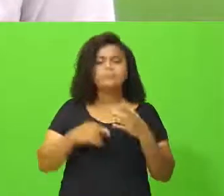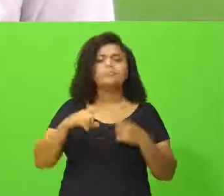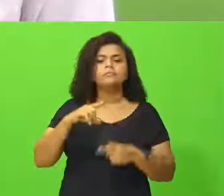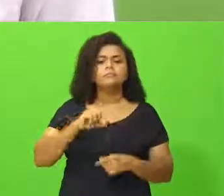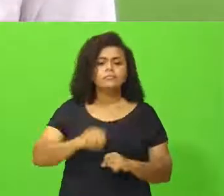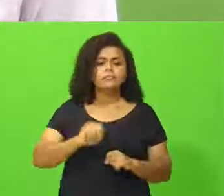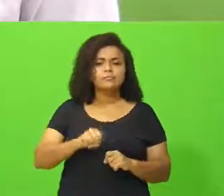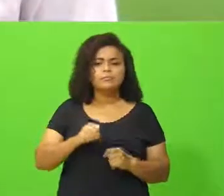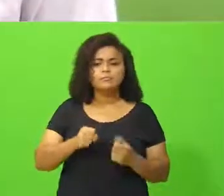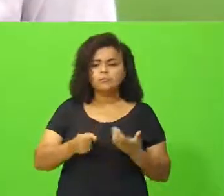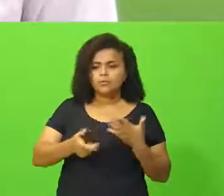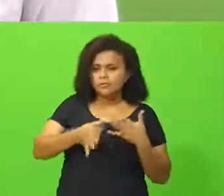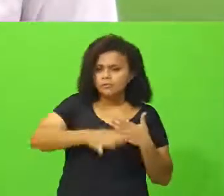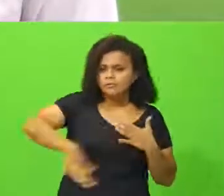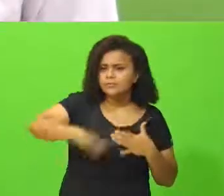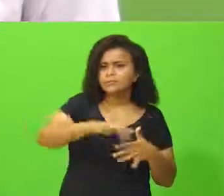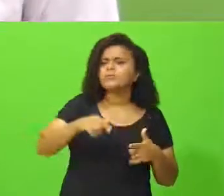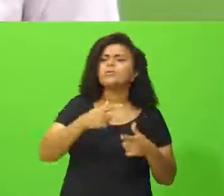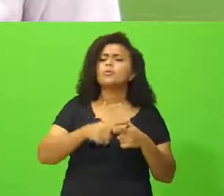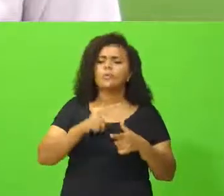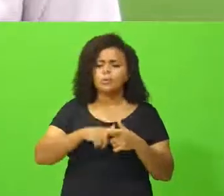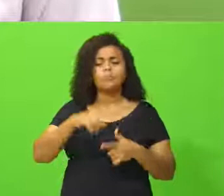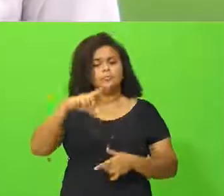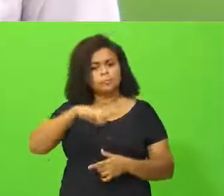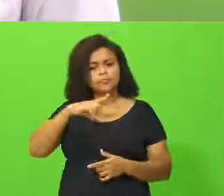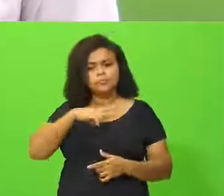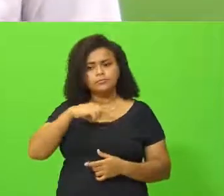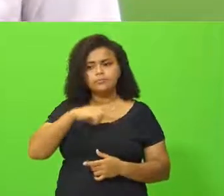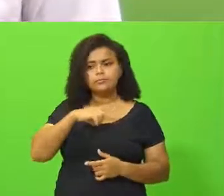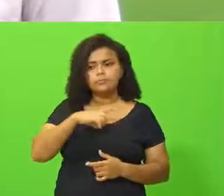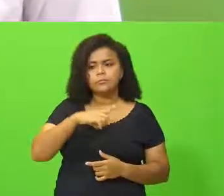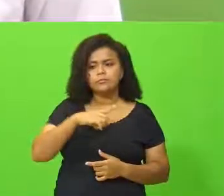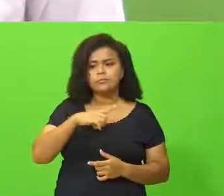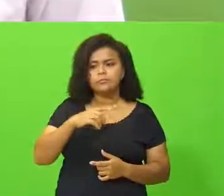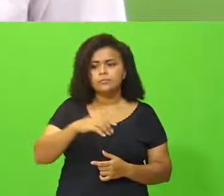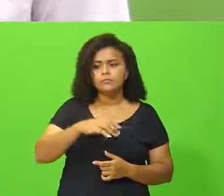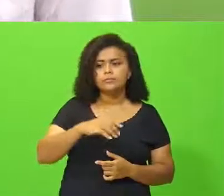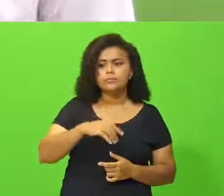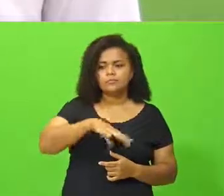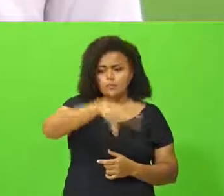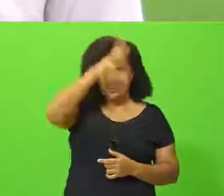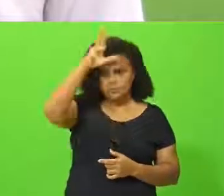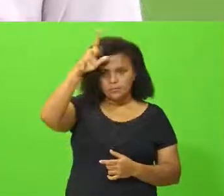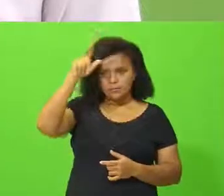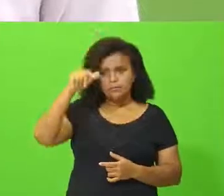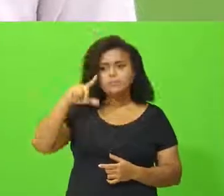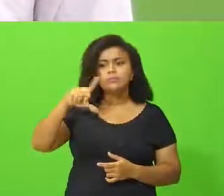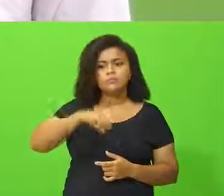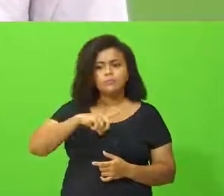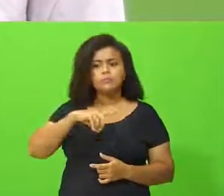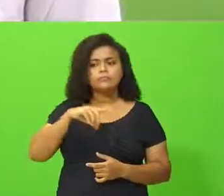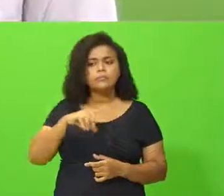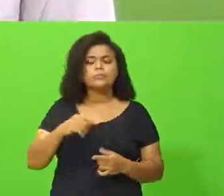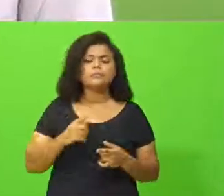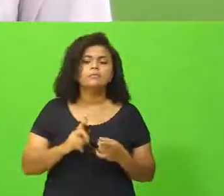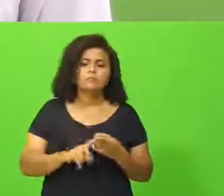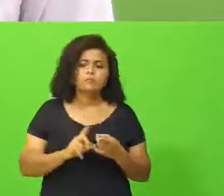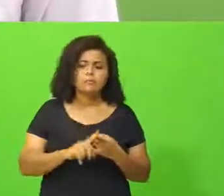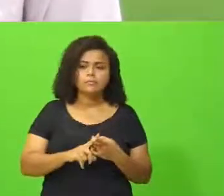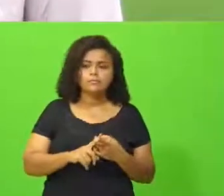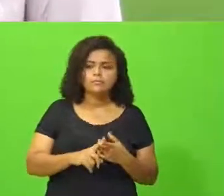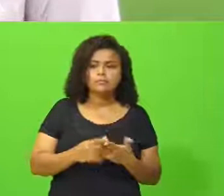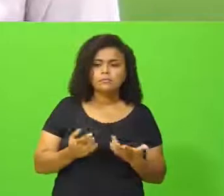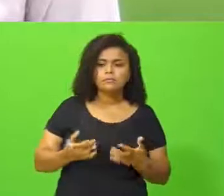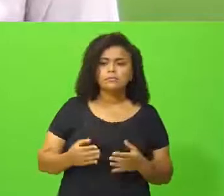em nível local, nós já vivemos aqui, principalmente na Amazônia e no estado do Amazonas, né, seja